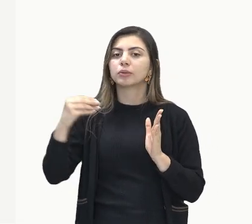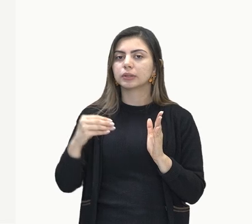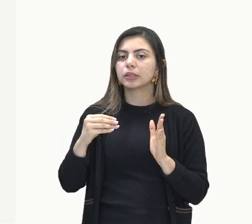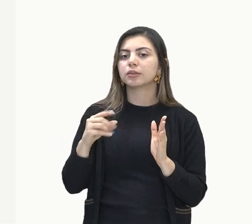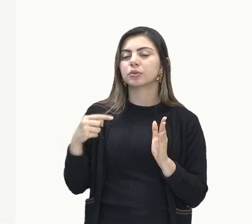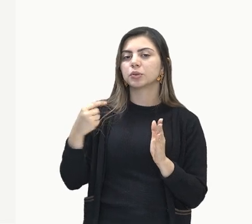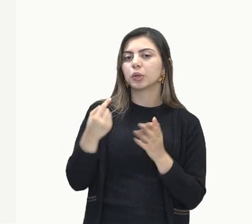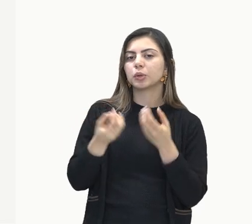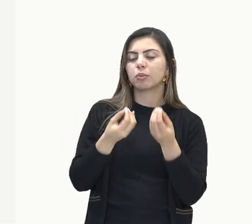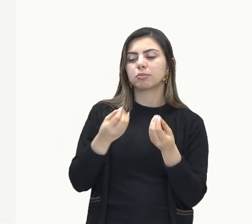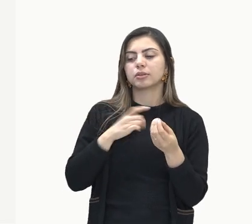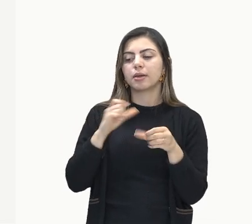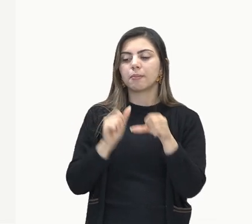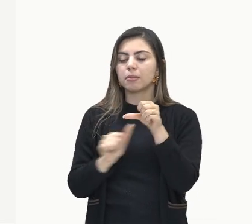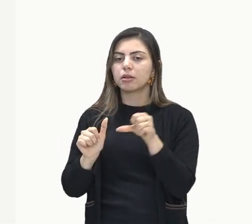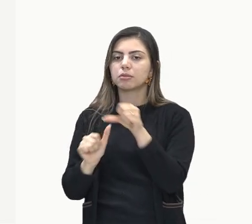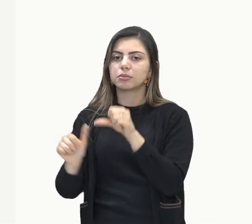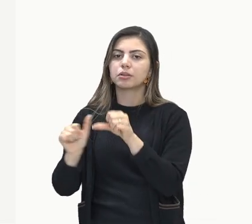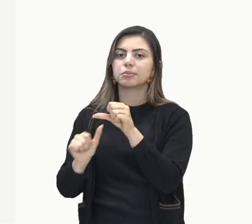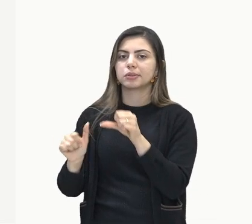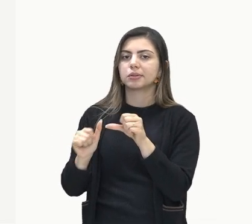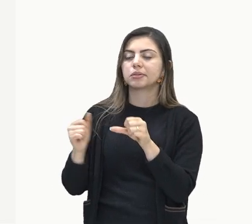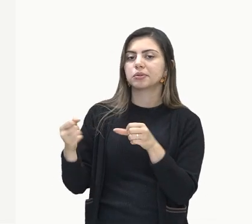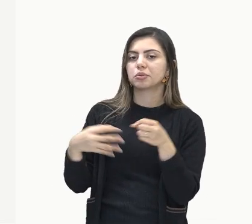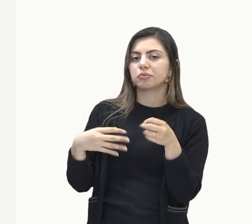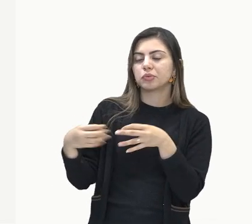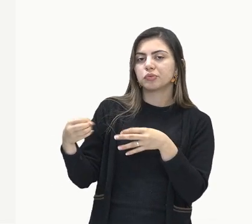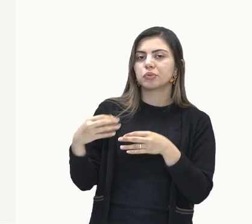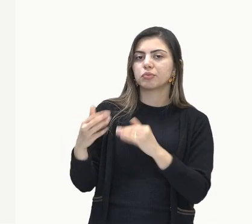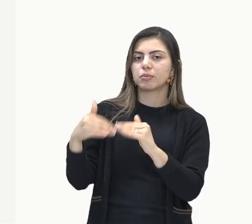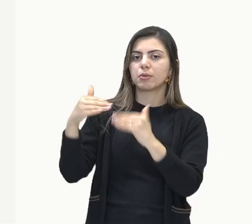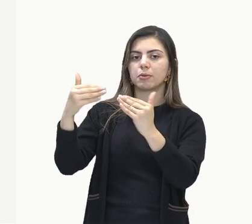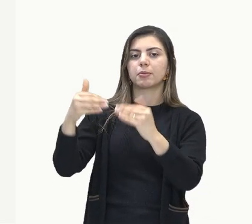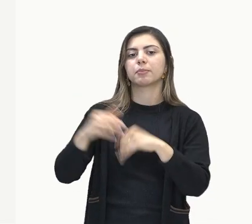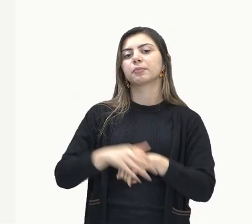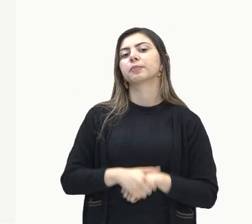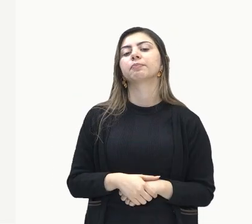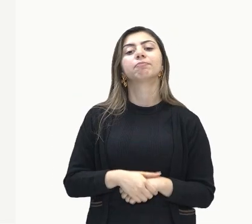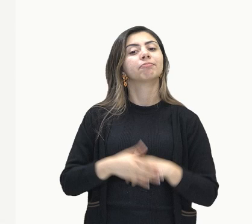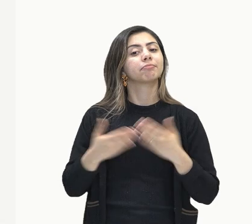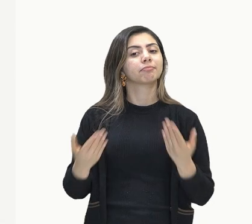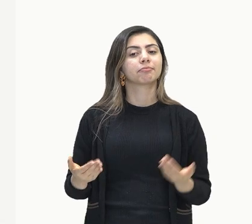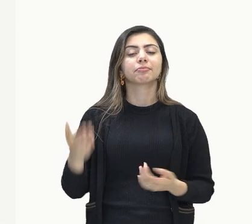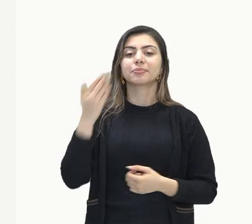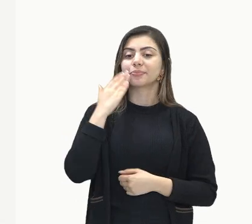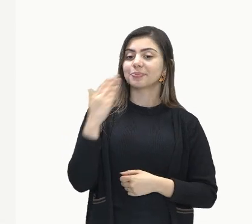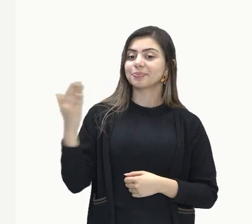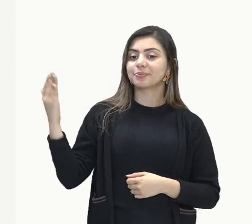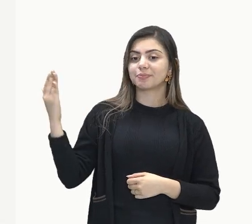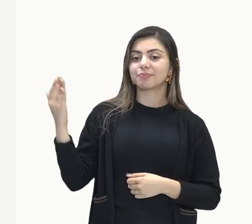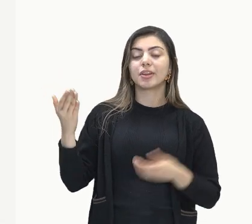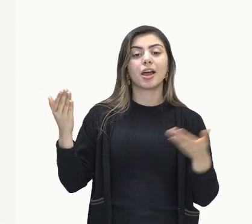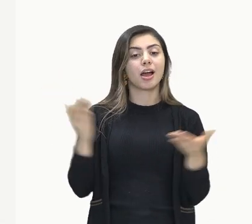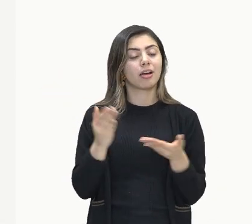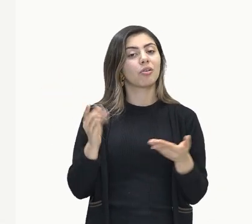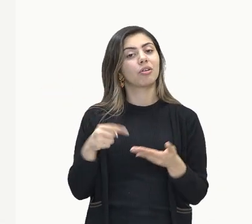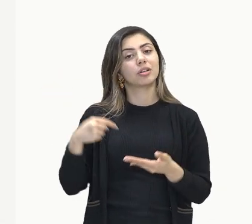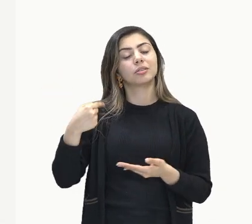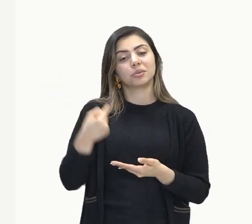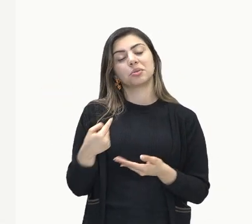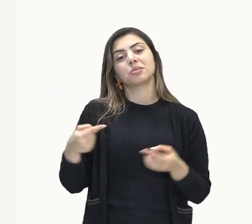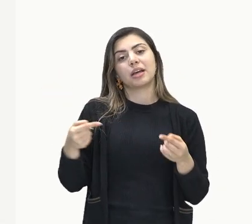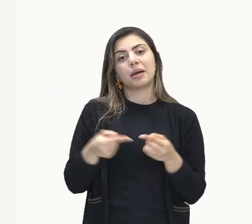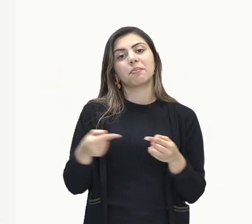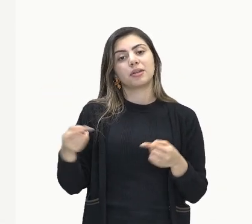sendo atualizados, né? Foram evoluindo. E aqui nós temos o modelo que nós aceitamos